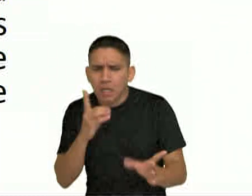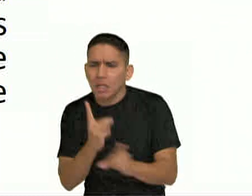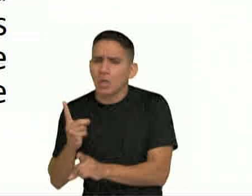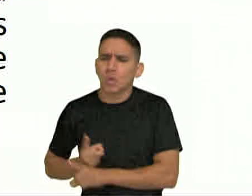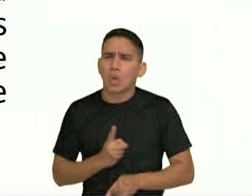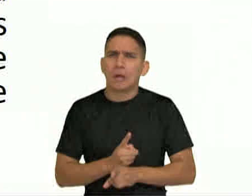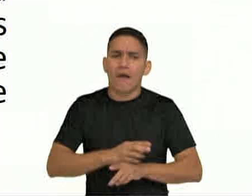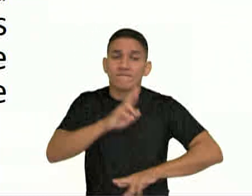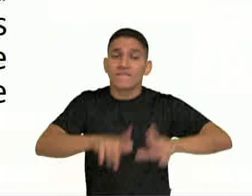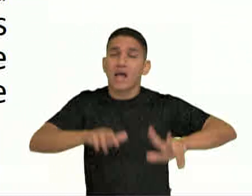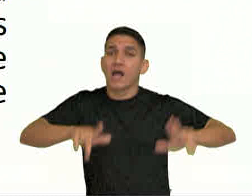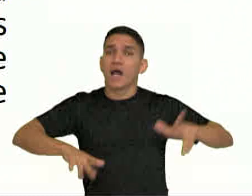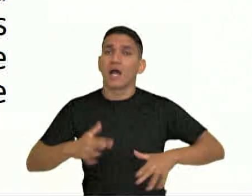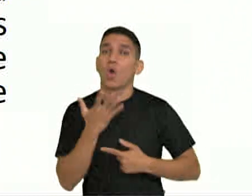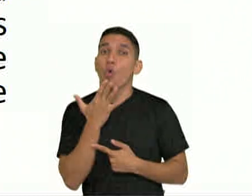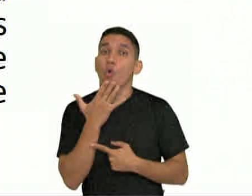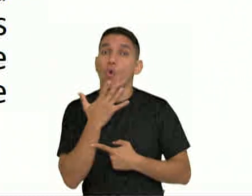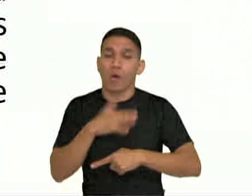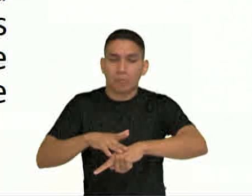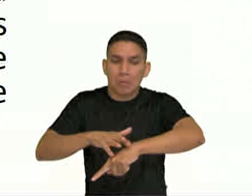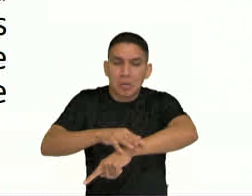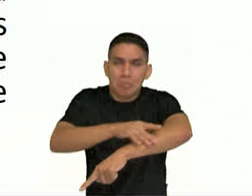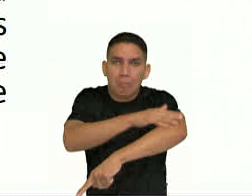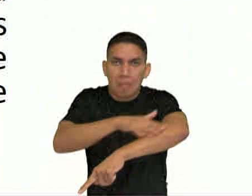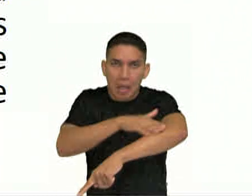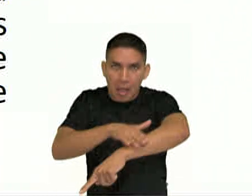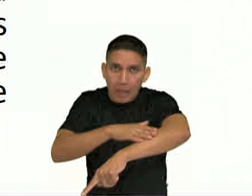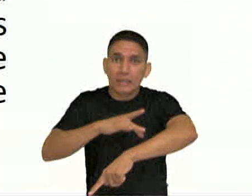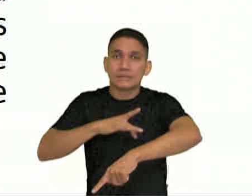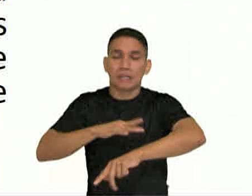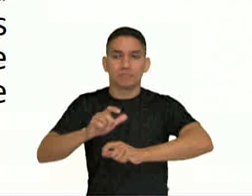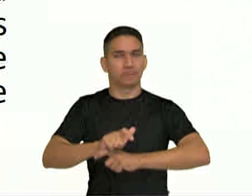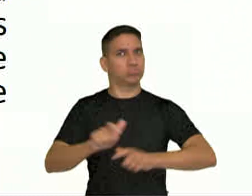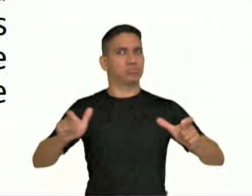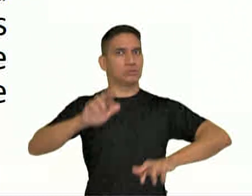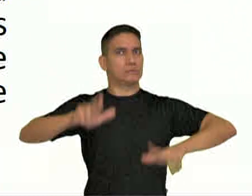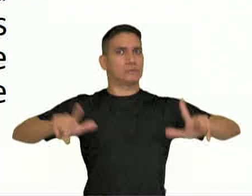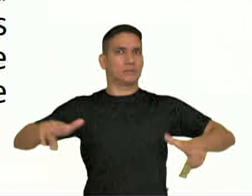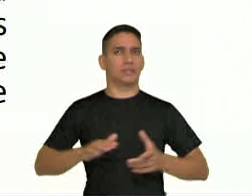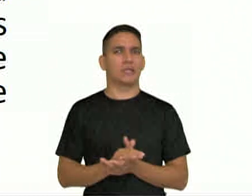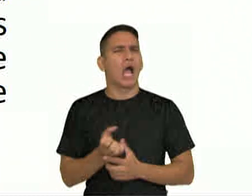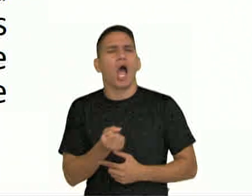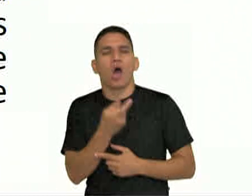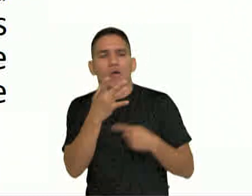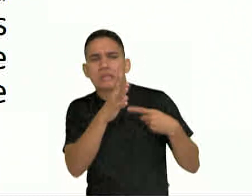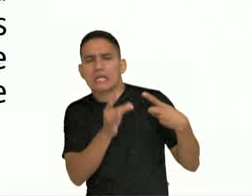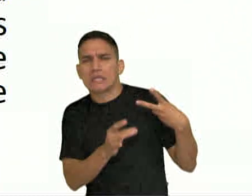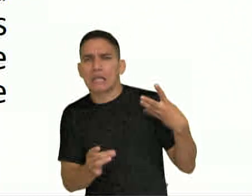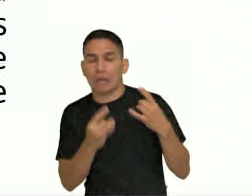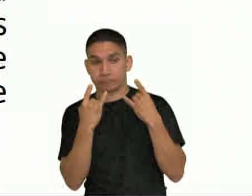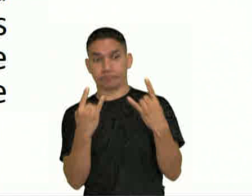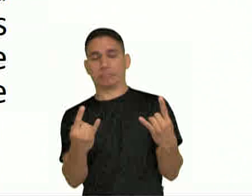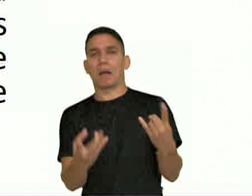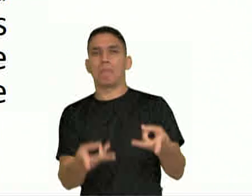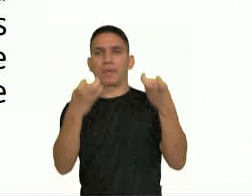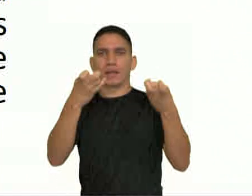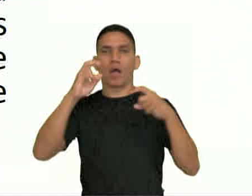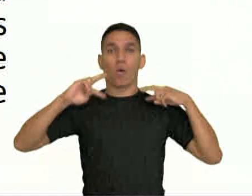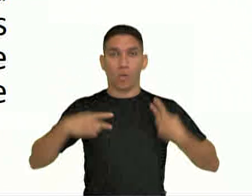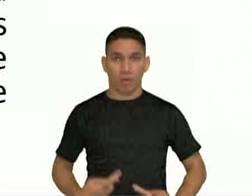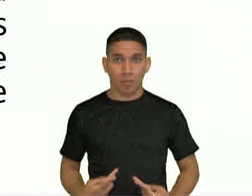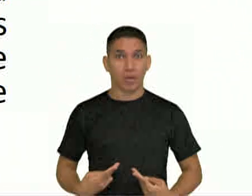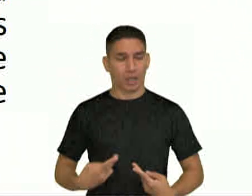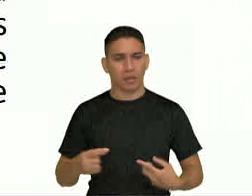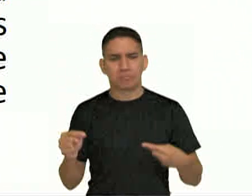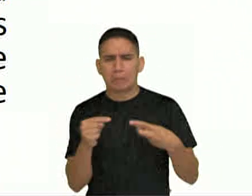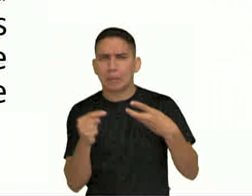de pigmentação é bem maior do que se imaginava. Um dos traços humanos mais aparentes e motivador de incontáveis episódios de